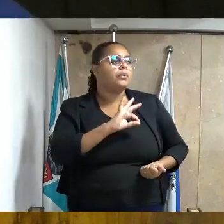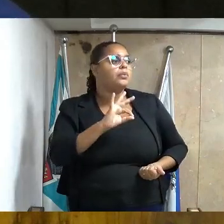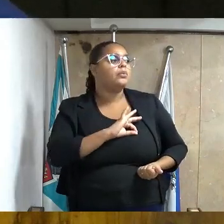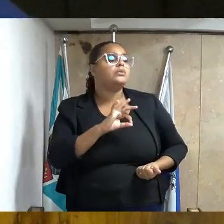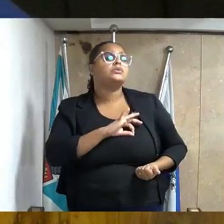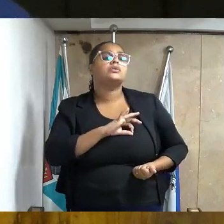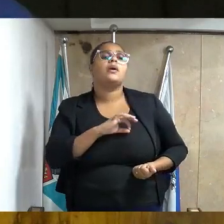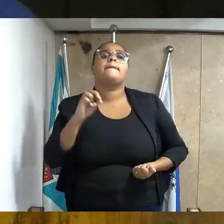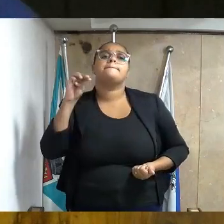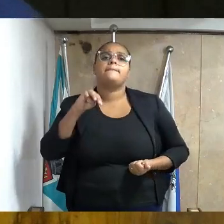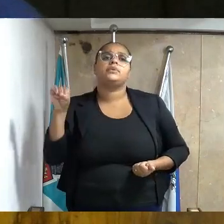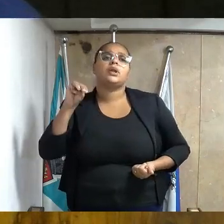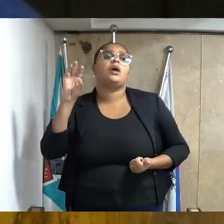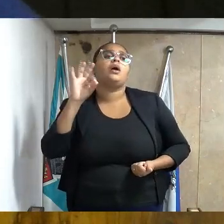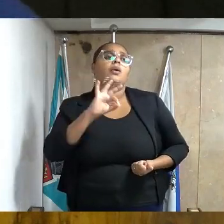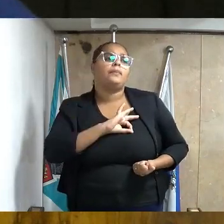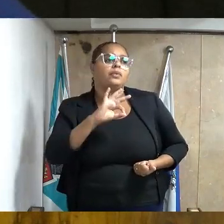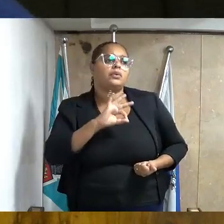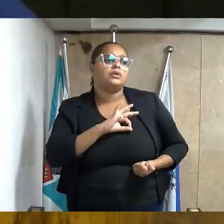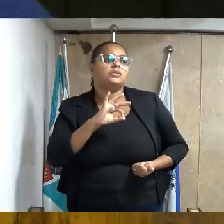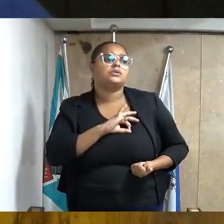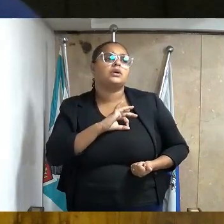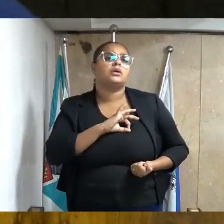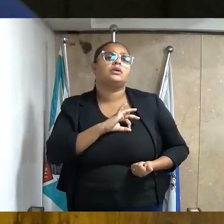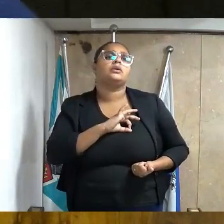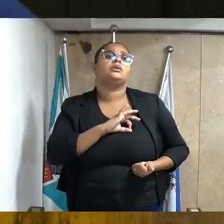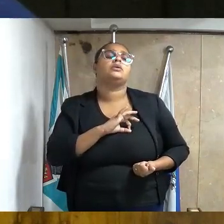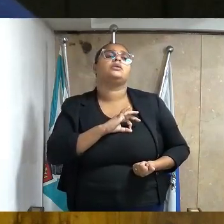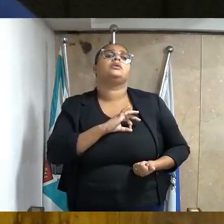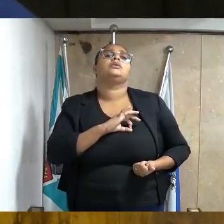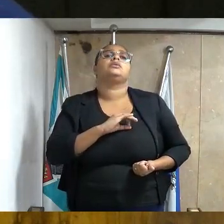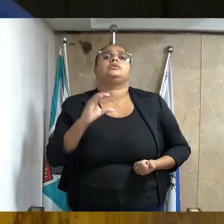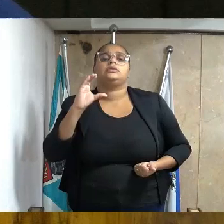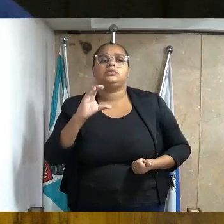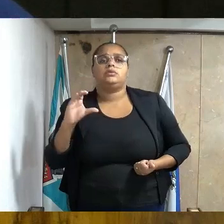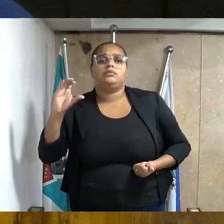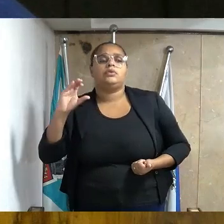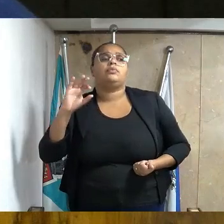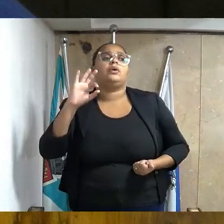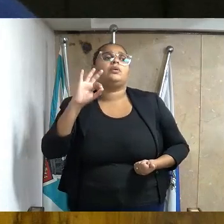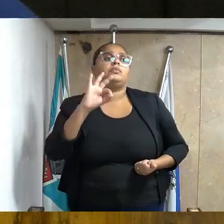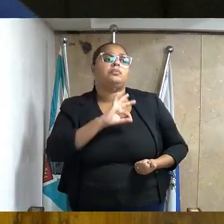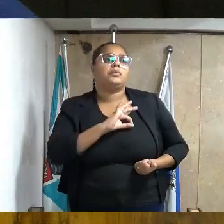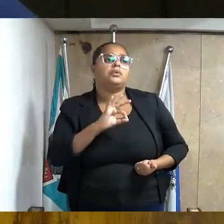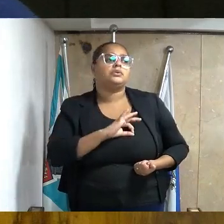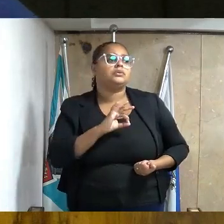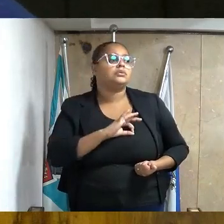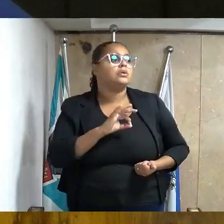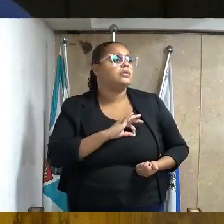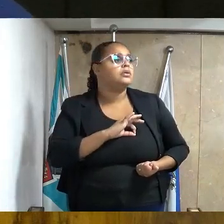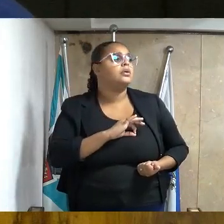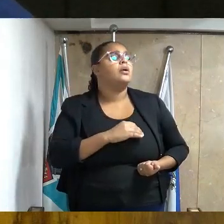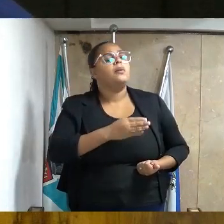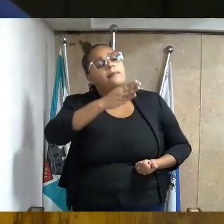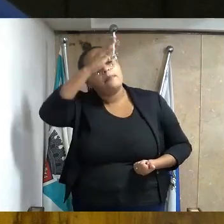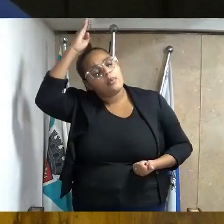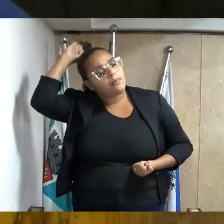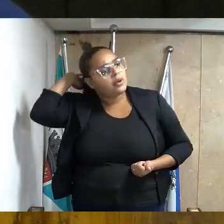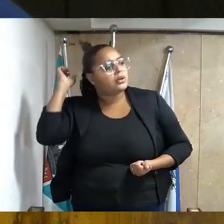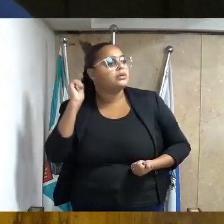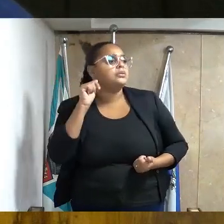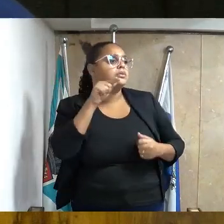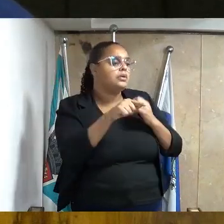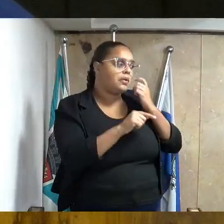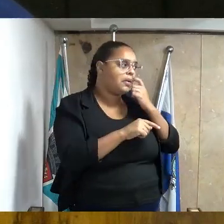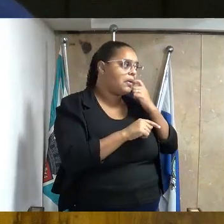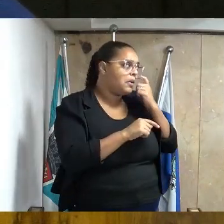à Polícia Civil e ao Corpo de Bombeiro que se encontra presente junto, que é por conta da mancha criminal existente na Duque